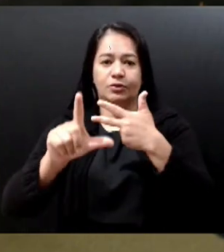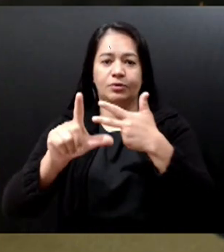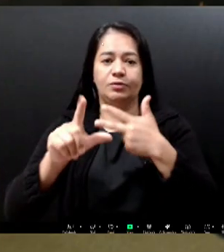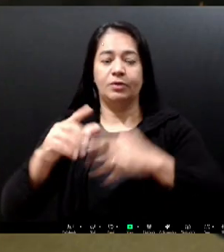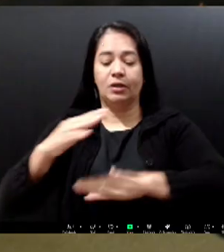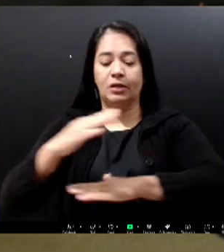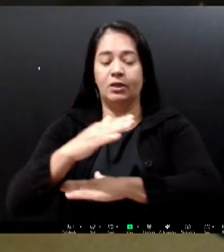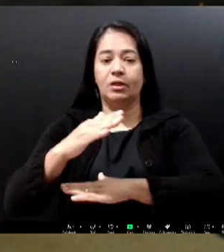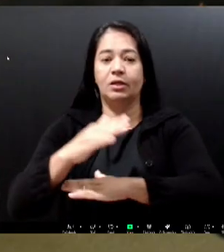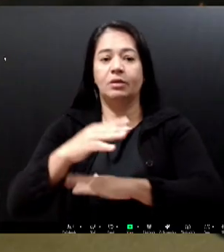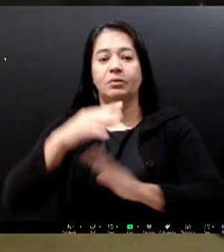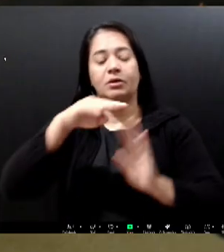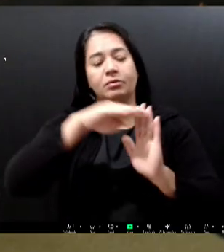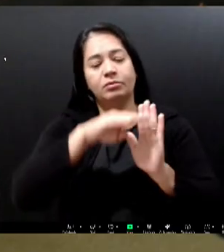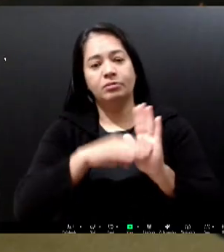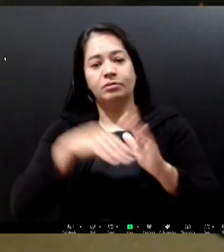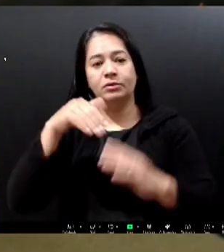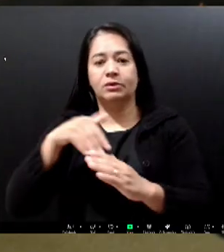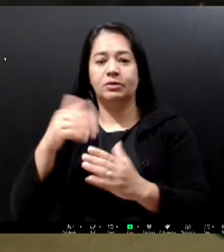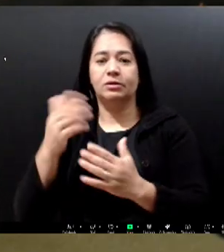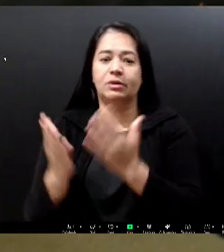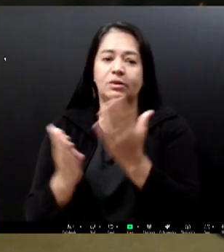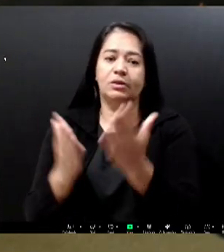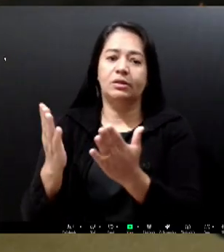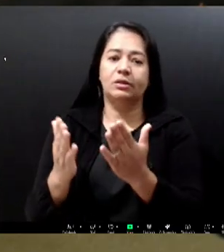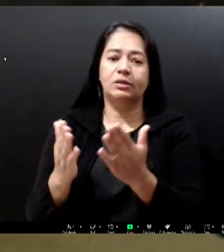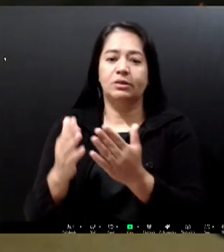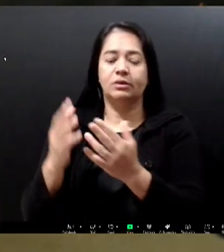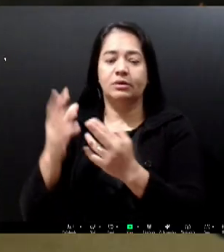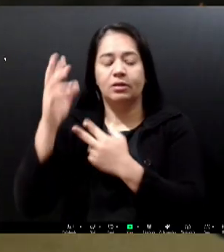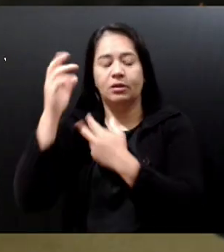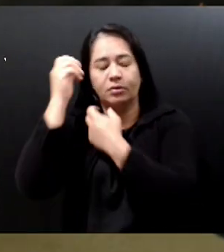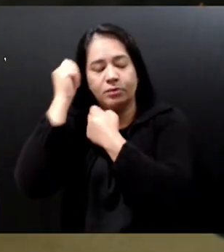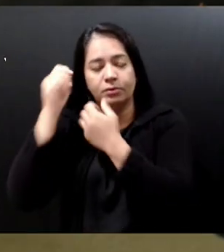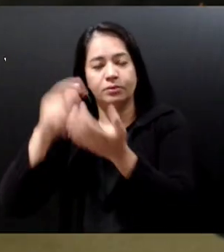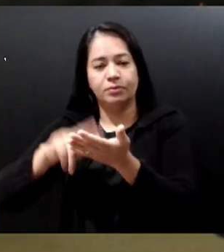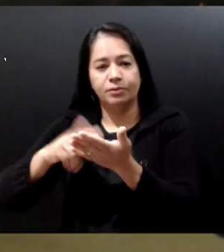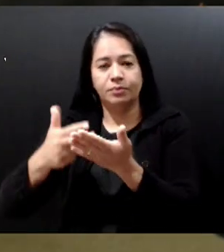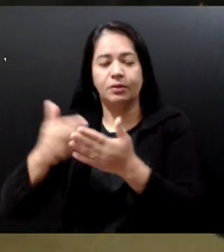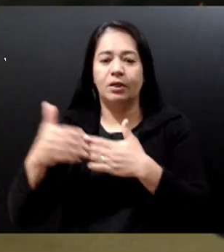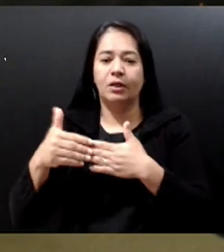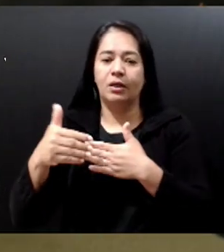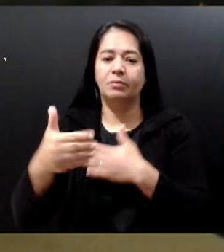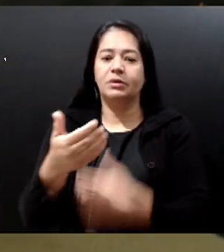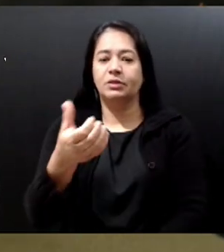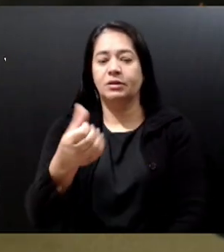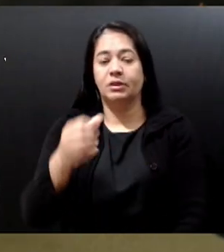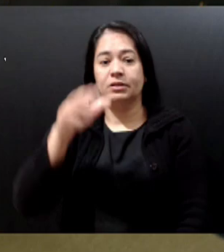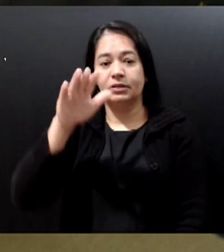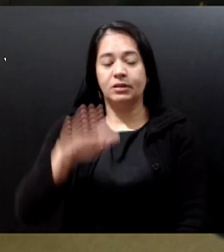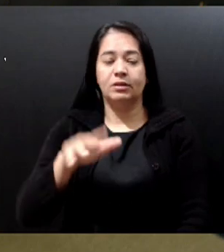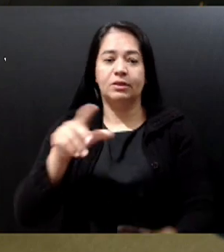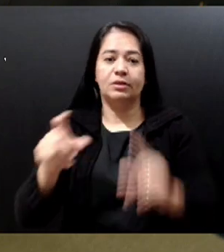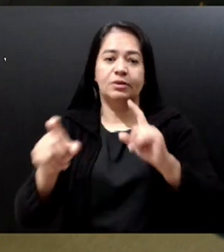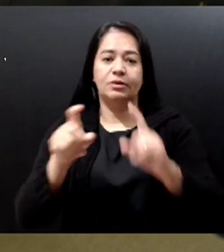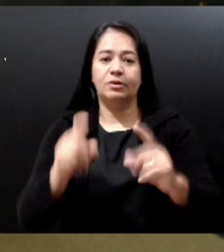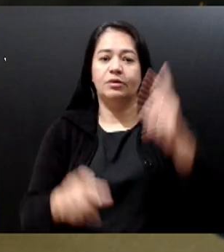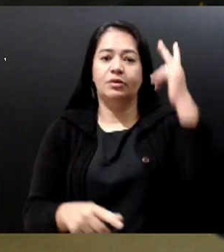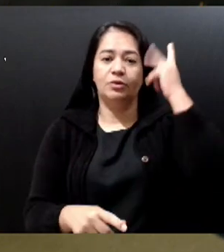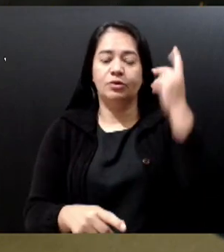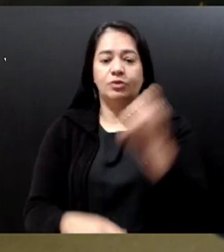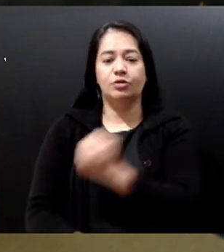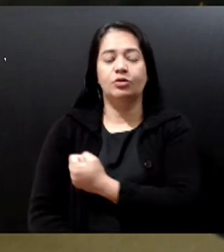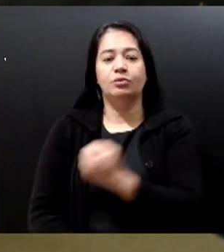tratar distúrbios de sono, também hoje, a partir das 6 da tarde, na reunião ordinária de número 45. O